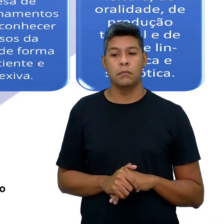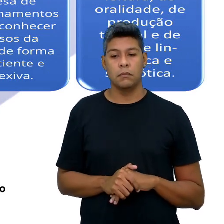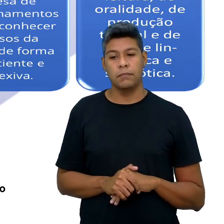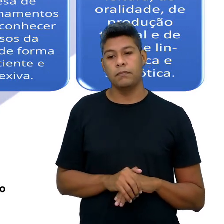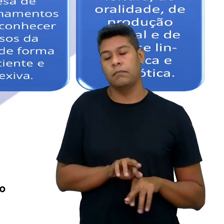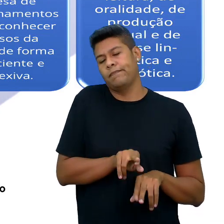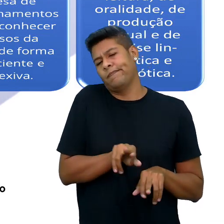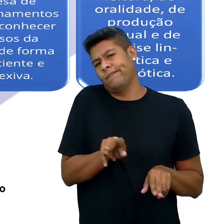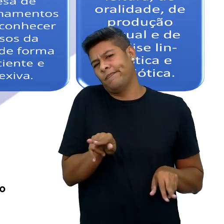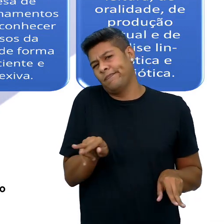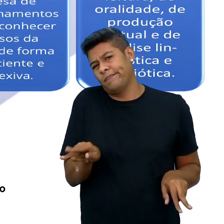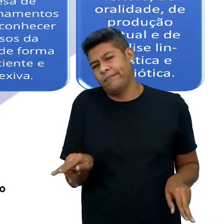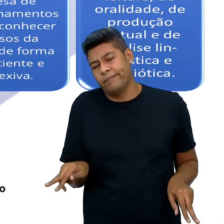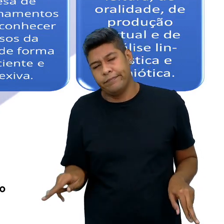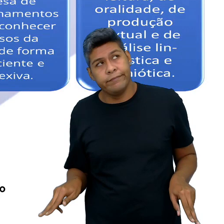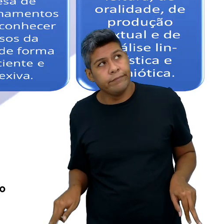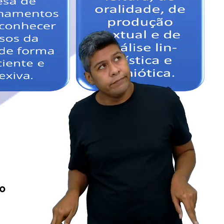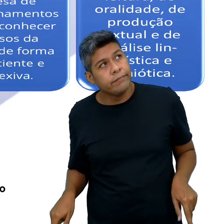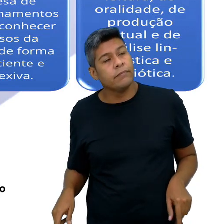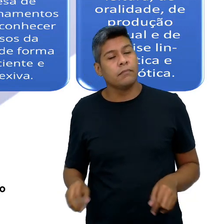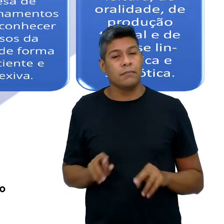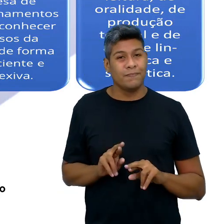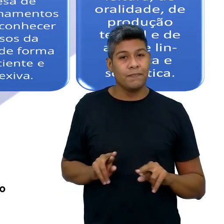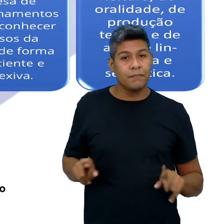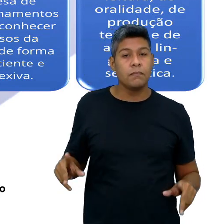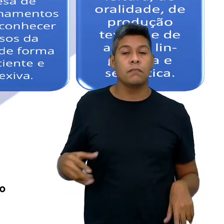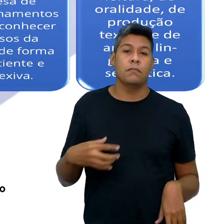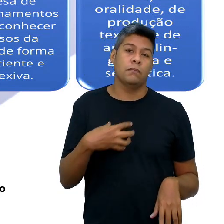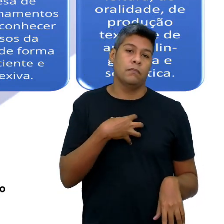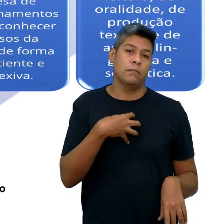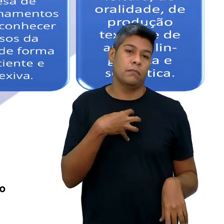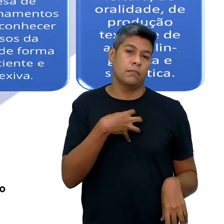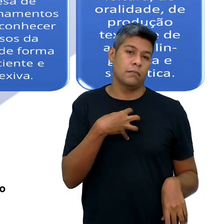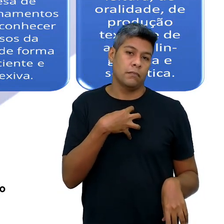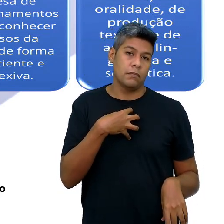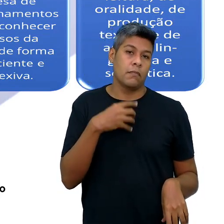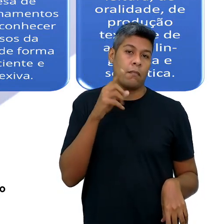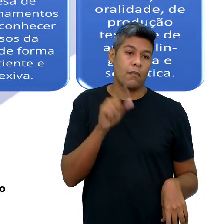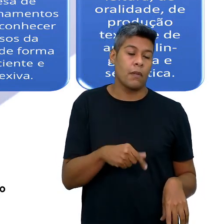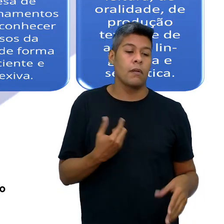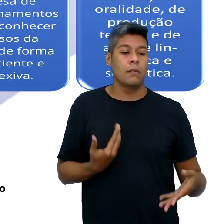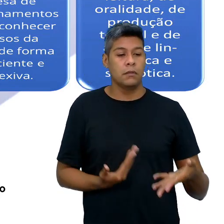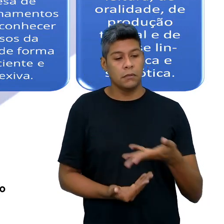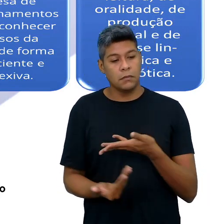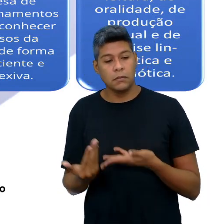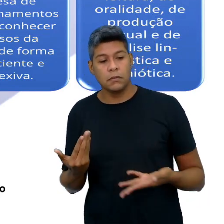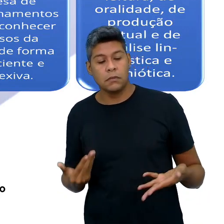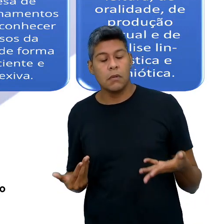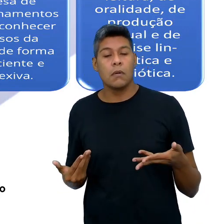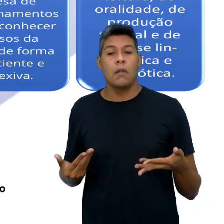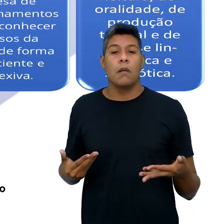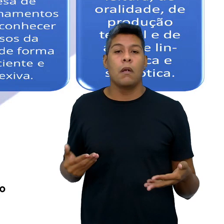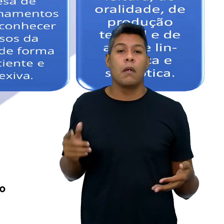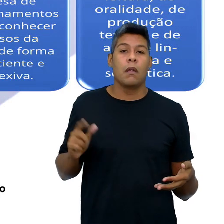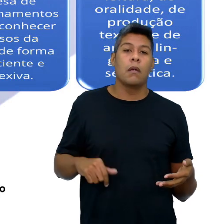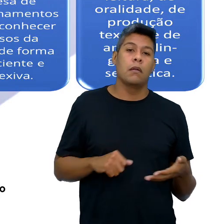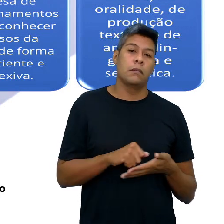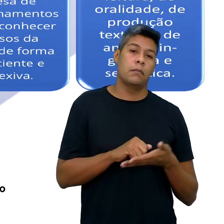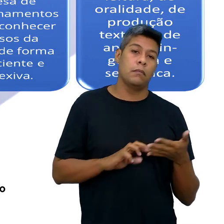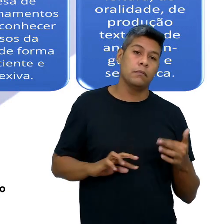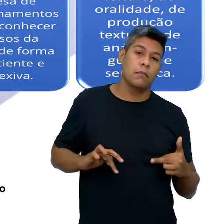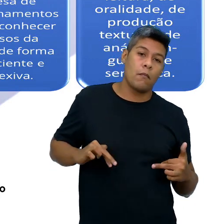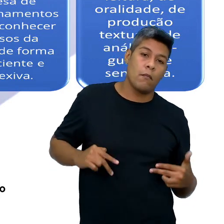perspectivas, né, sobre diferentes perspectivas, sobre diferentes contextos, sejam eles aí de interação, em diferentes campos da atividade